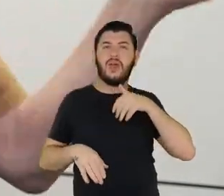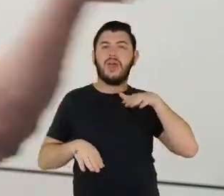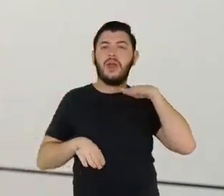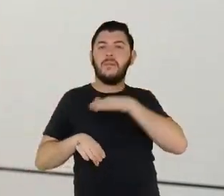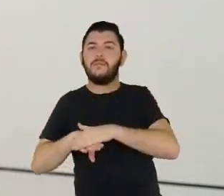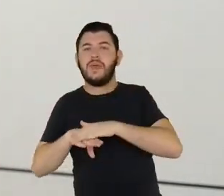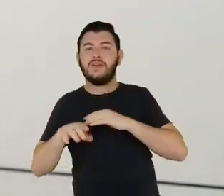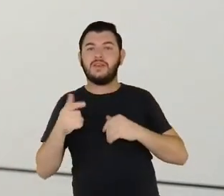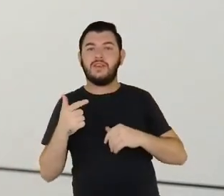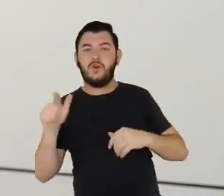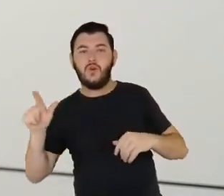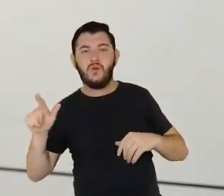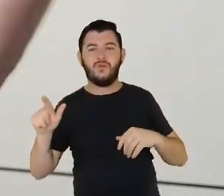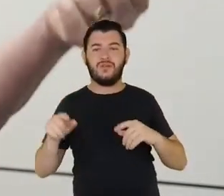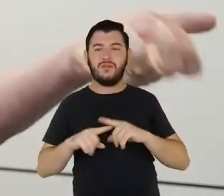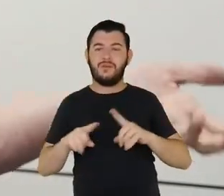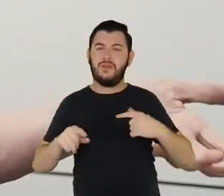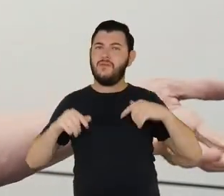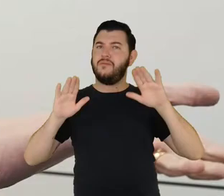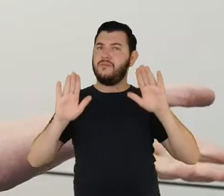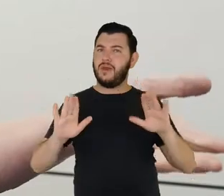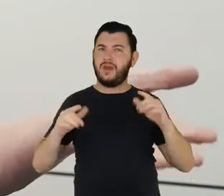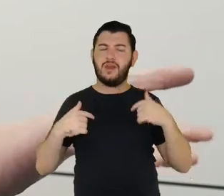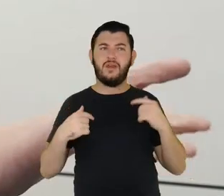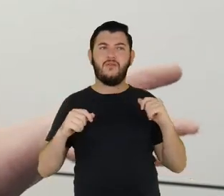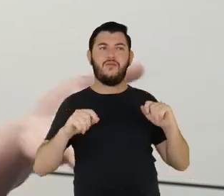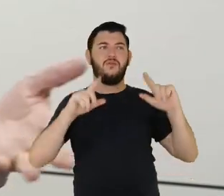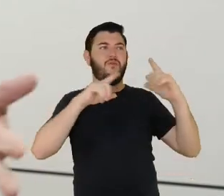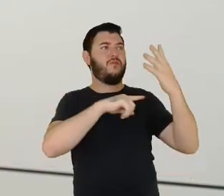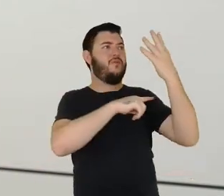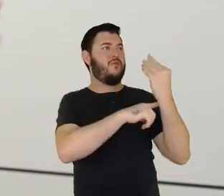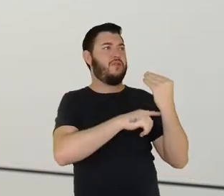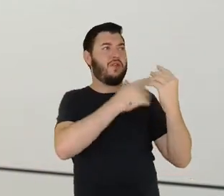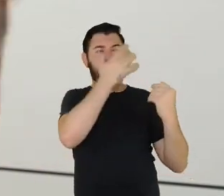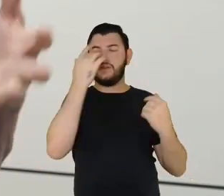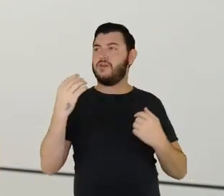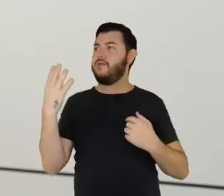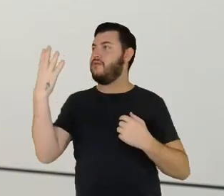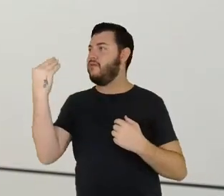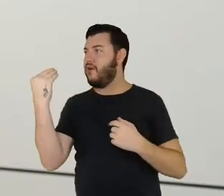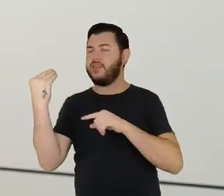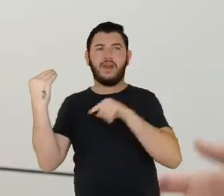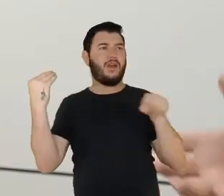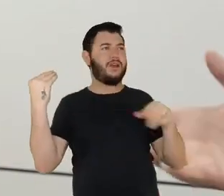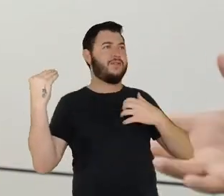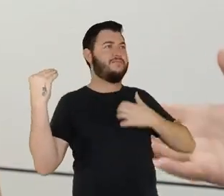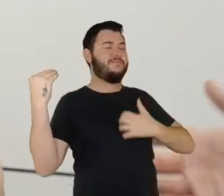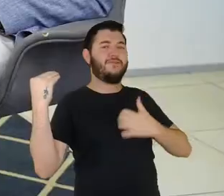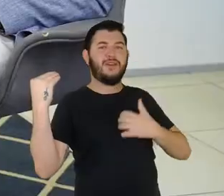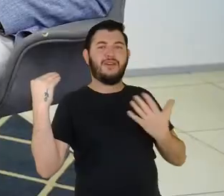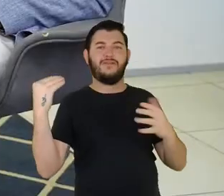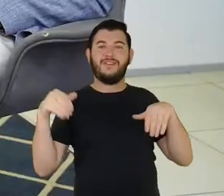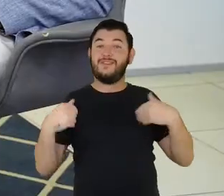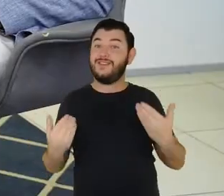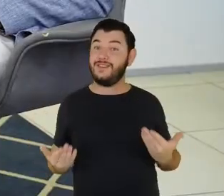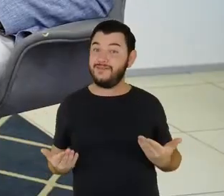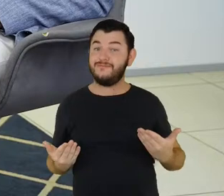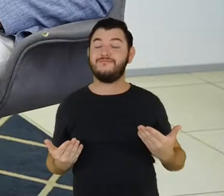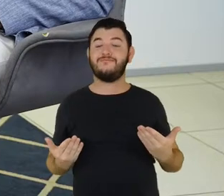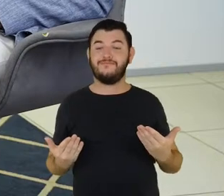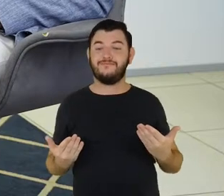você, uma pessoa me vira pra cá. Sim. A daqui fica brava. Tem isso, né? E aí começa a ter um buchicho. Esse jogo aí todo,